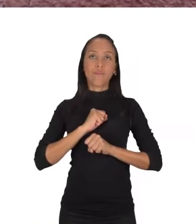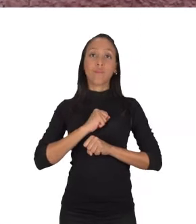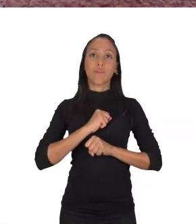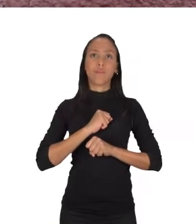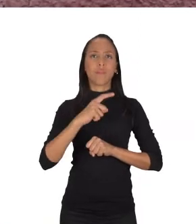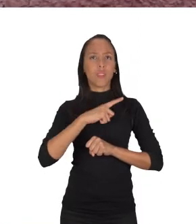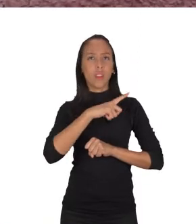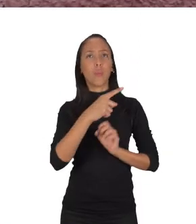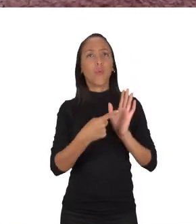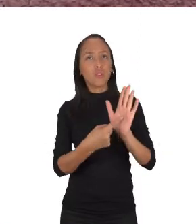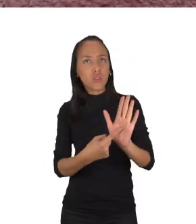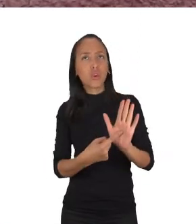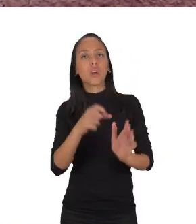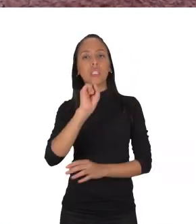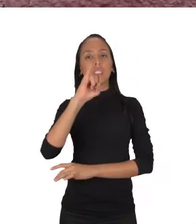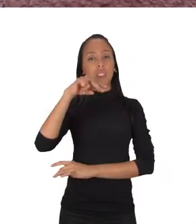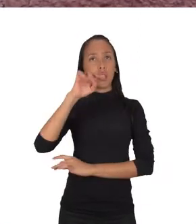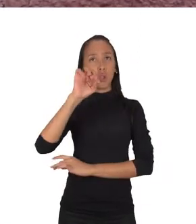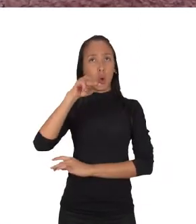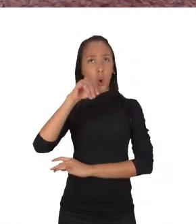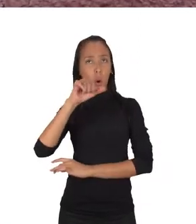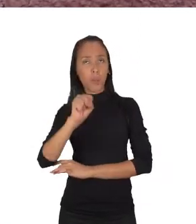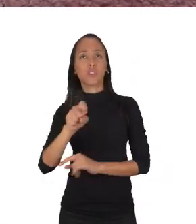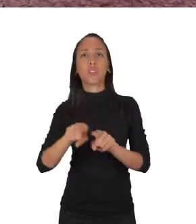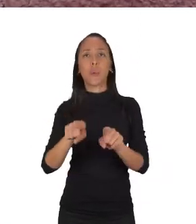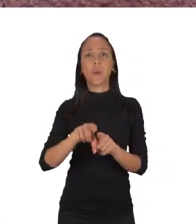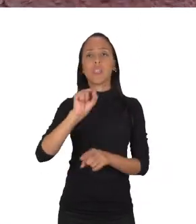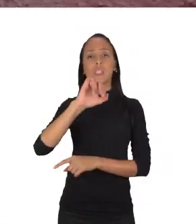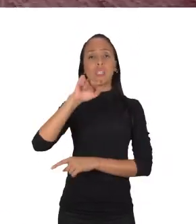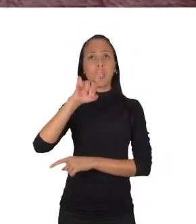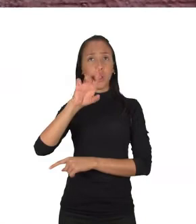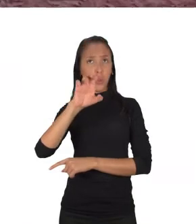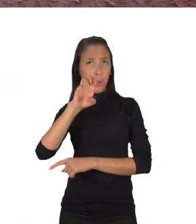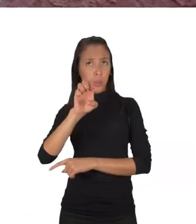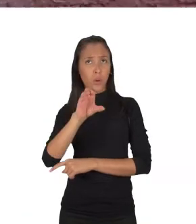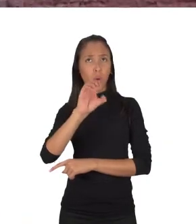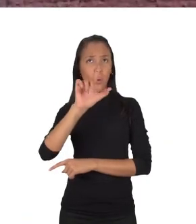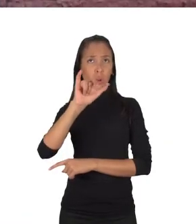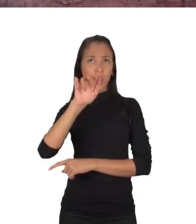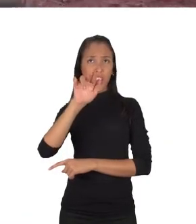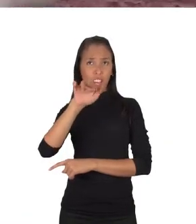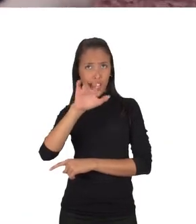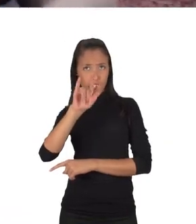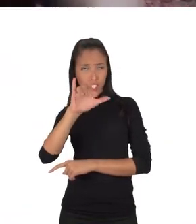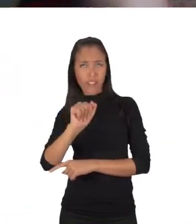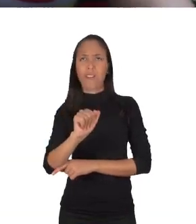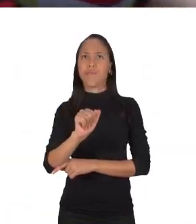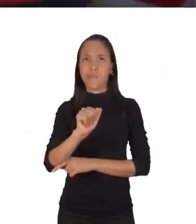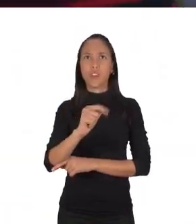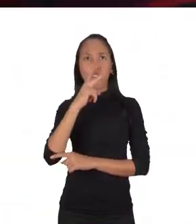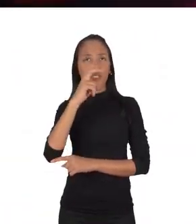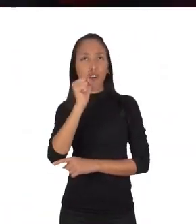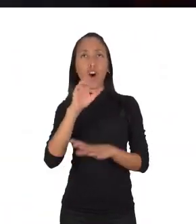apresentado sintomas e sinais de síndrome colinérgica aguda quando foi atendida de emergência, evoluindo